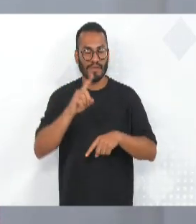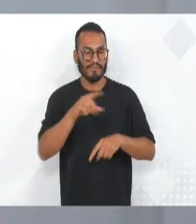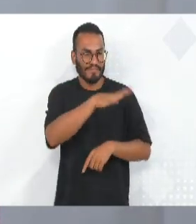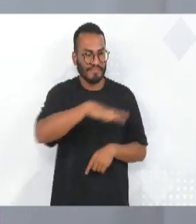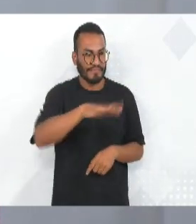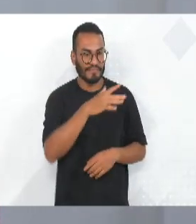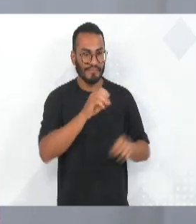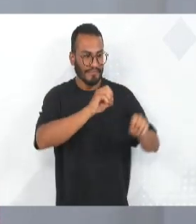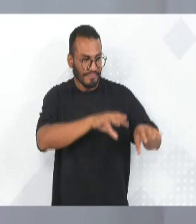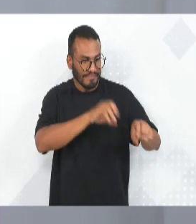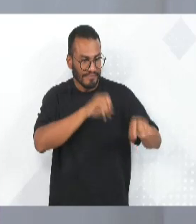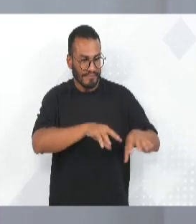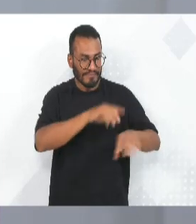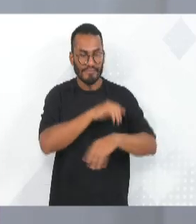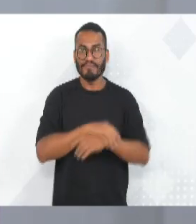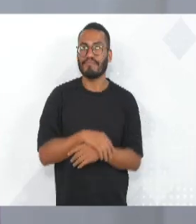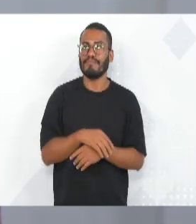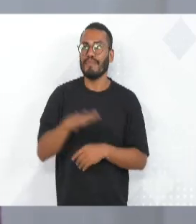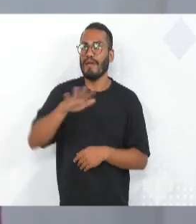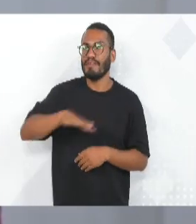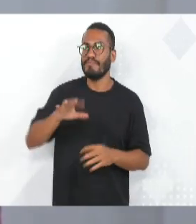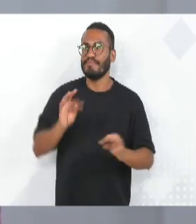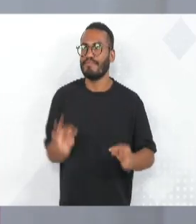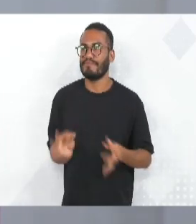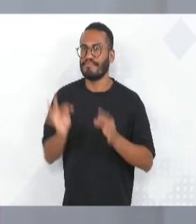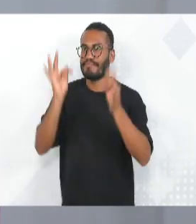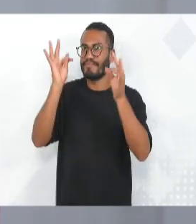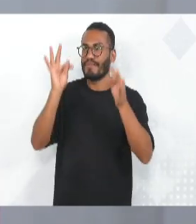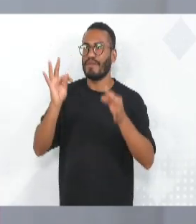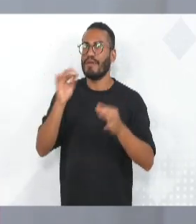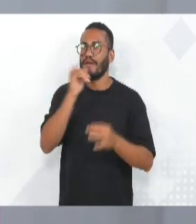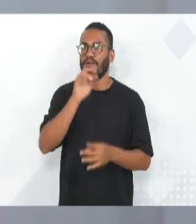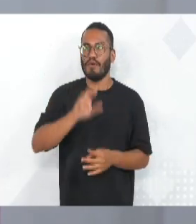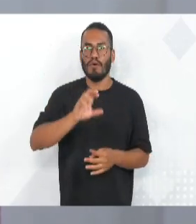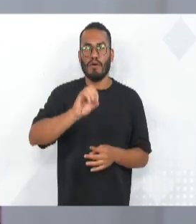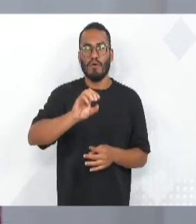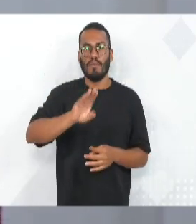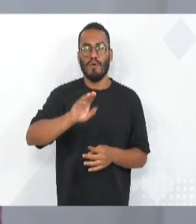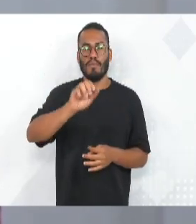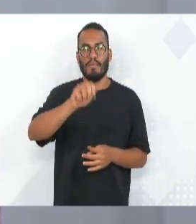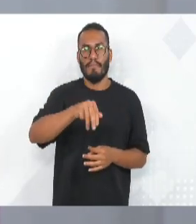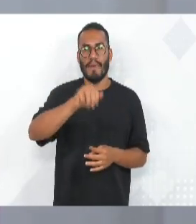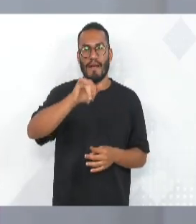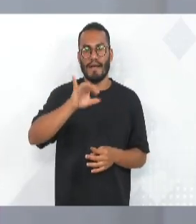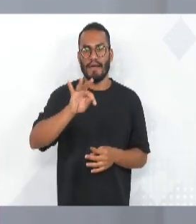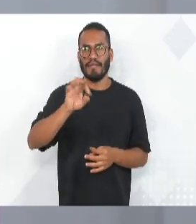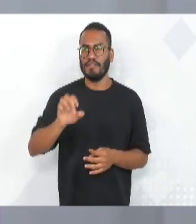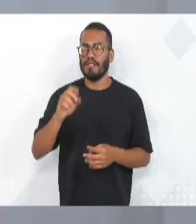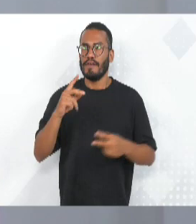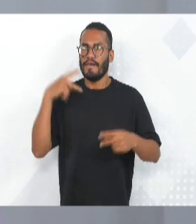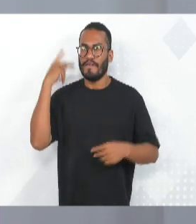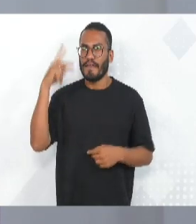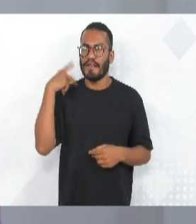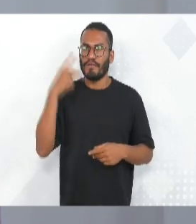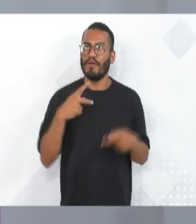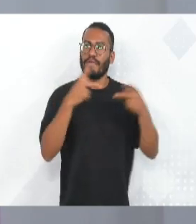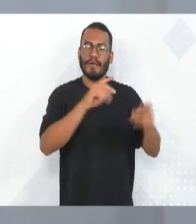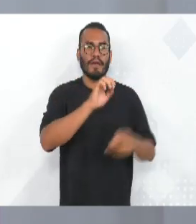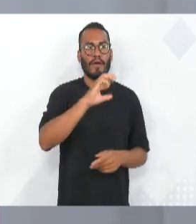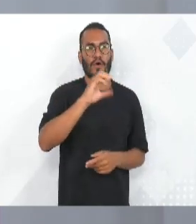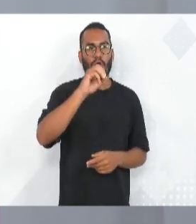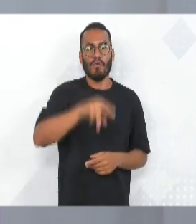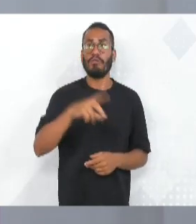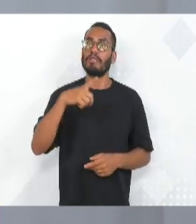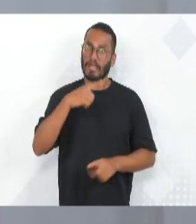Educação da forma tecnológica através da robô Might Vereador aqui evitei aí me conta também nós temos